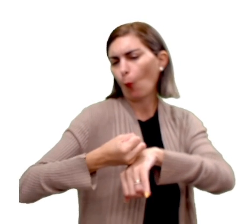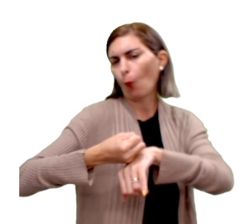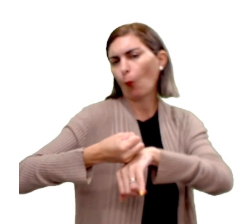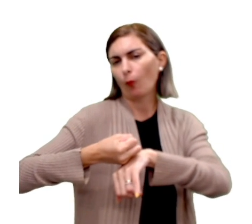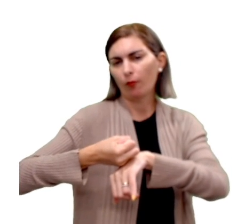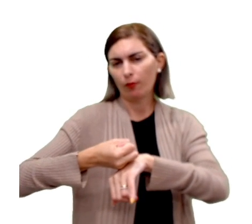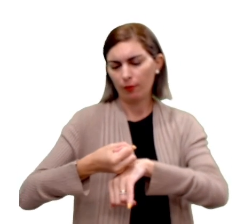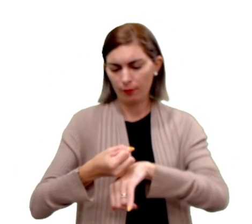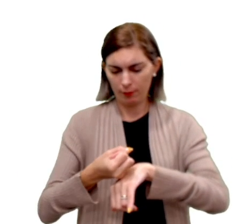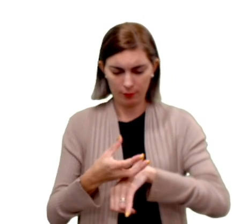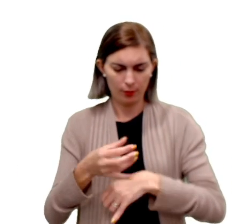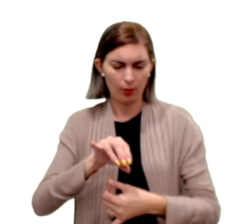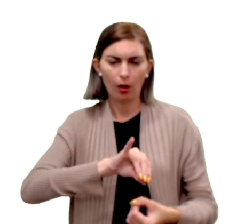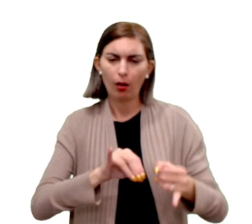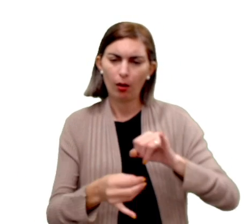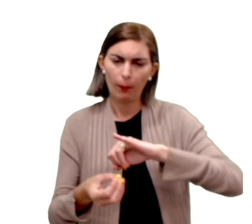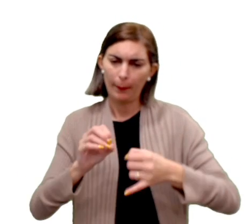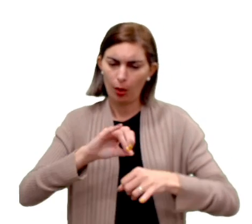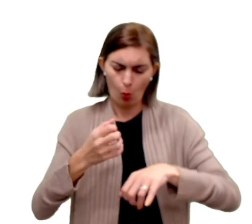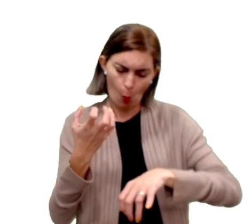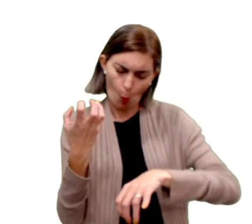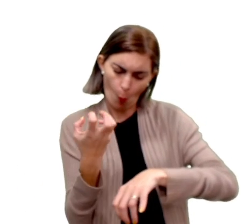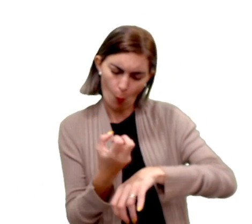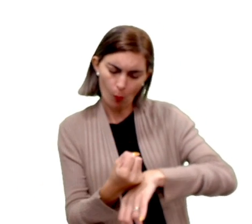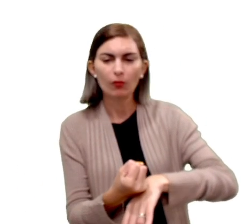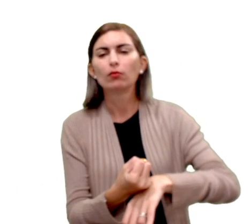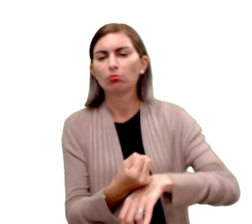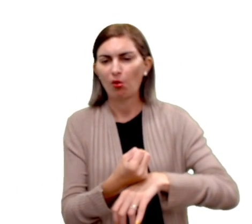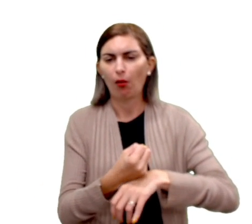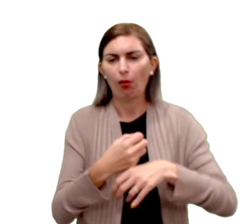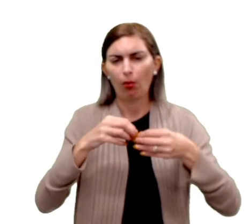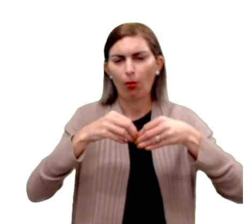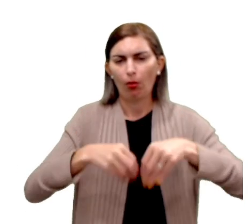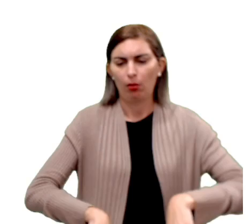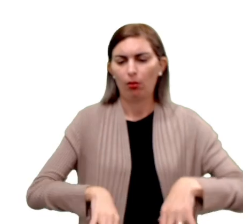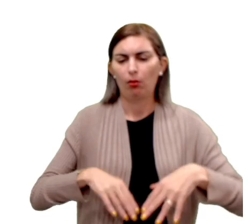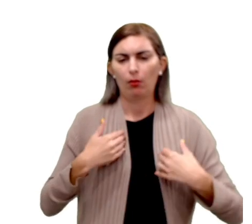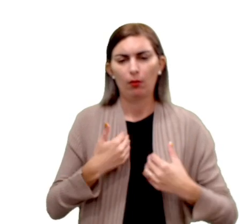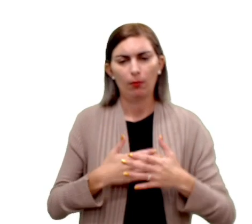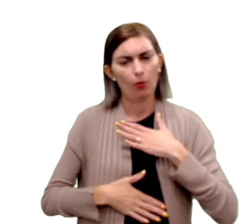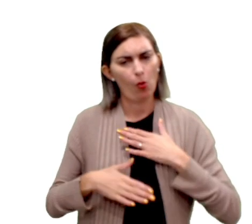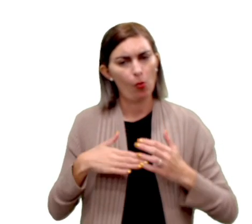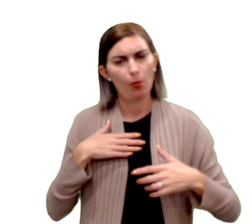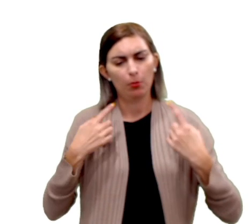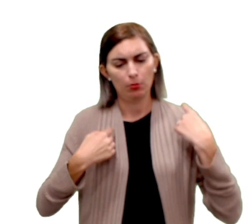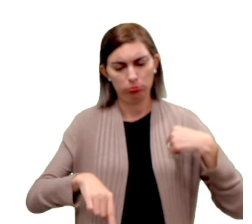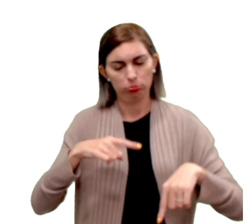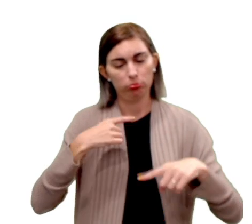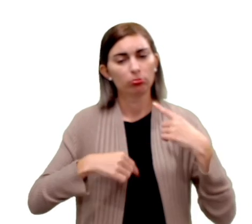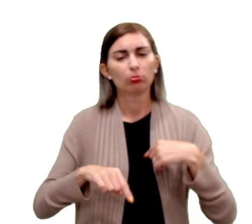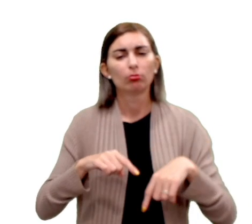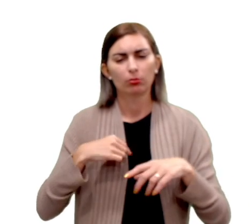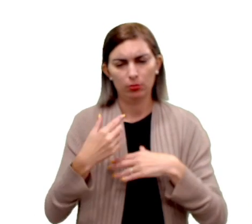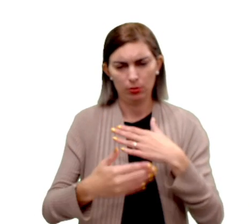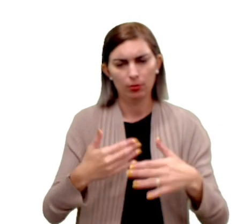esses produtos químicos e causando uma intoxicação a quem se expõe. Daí a gente vê aquela importância da utilização